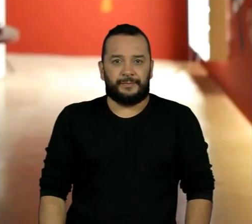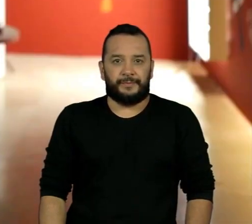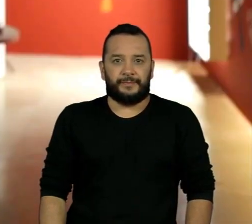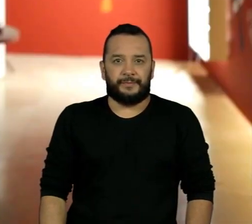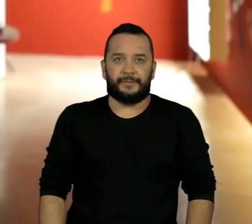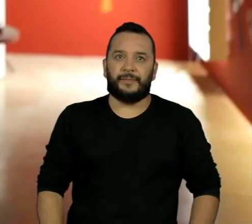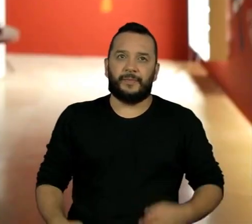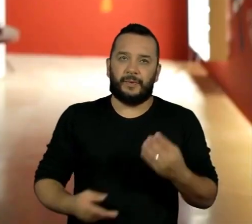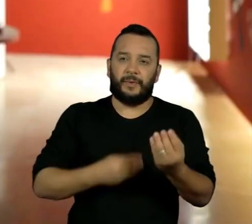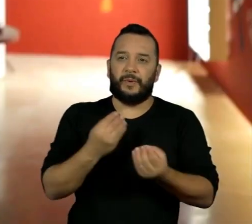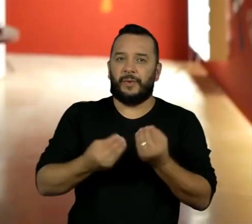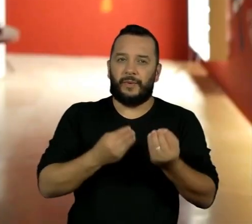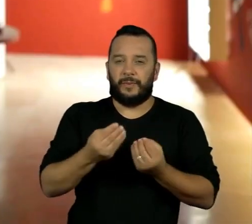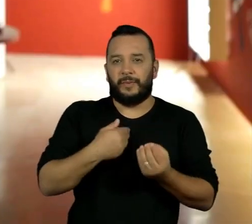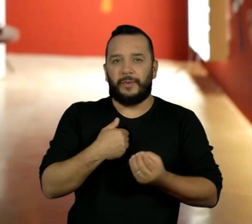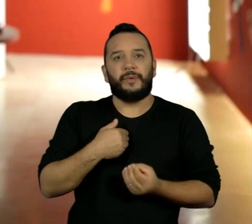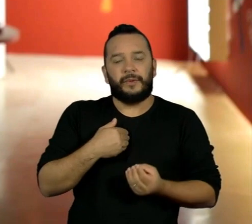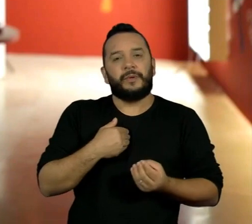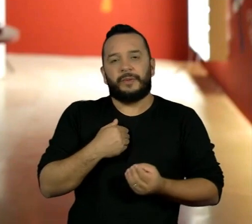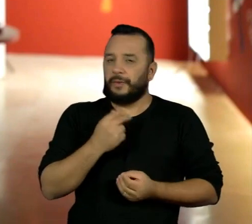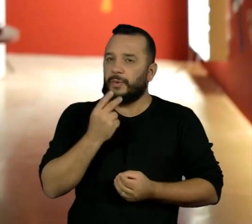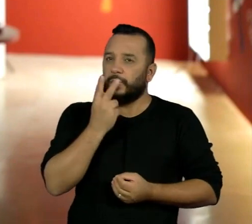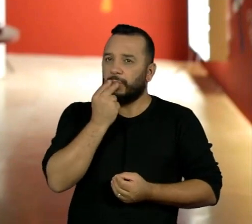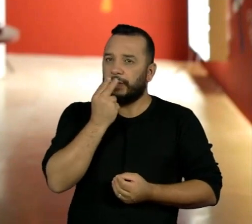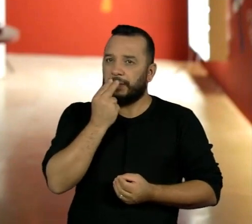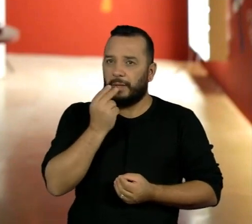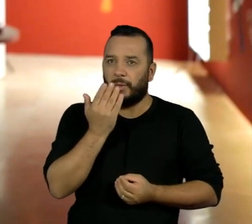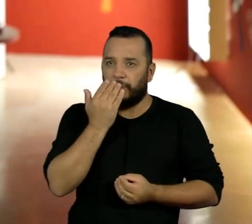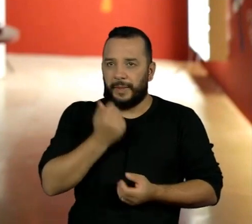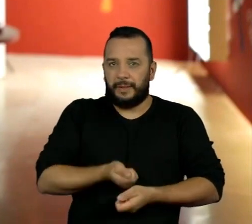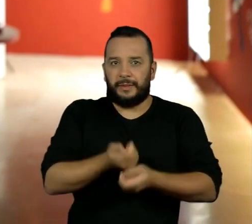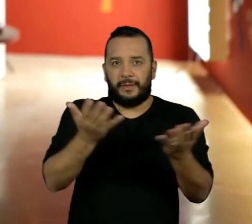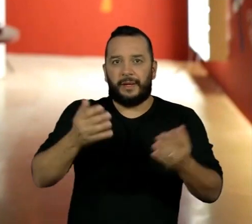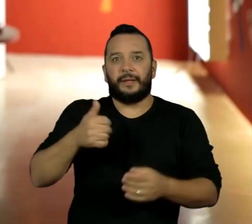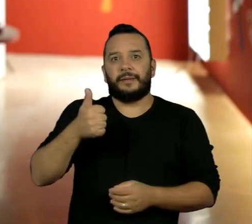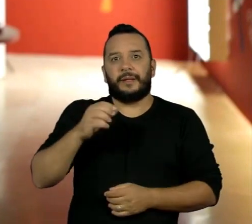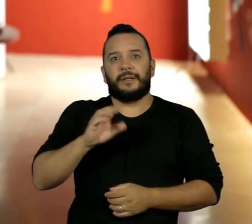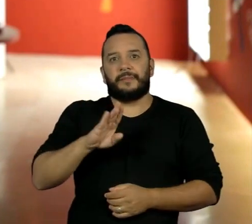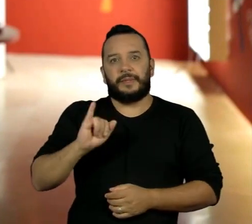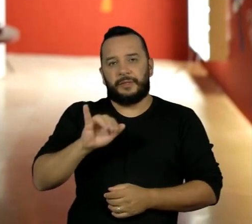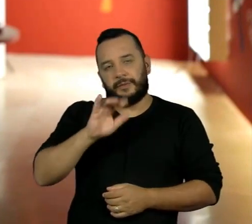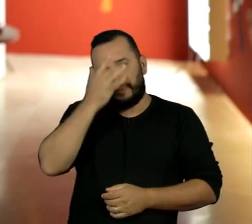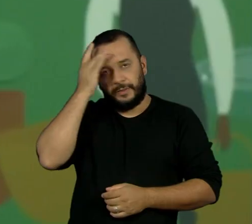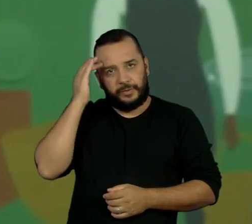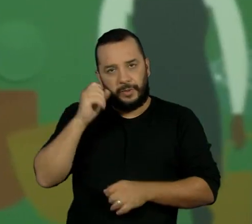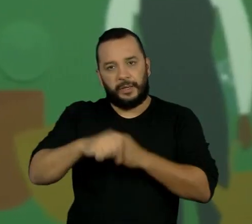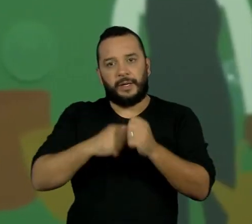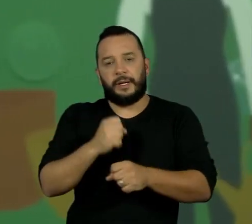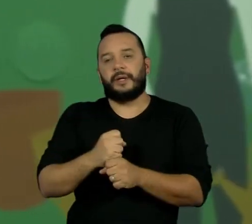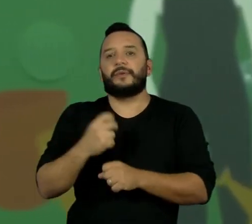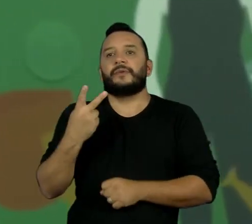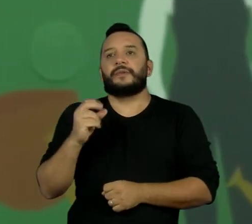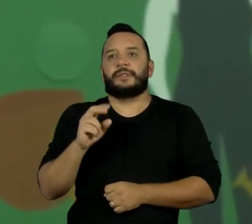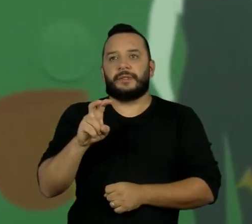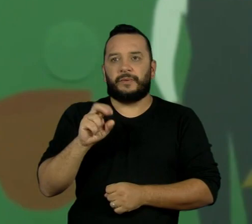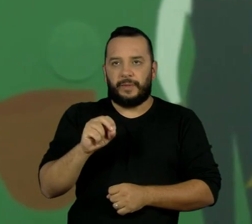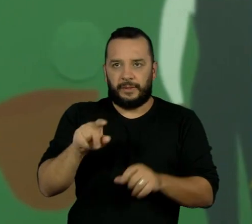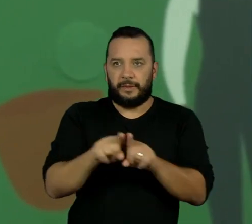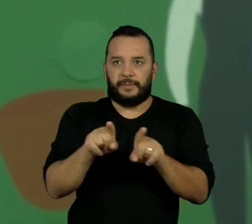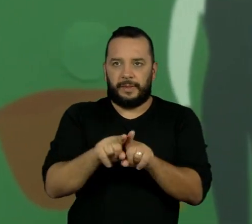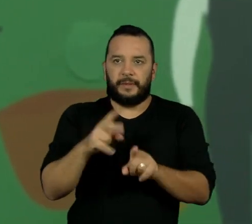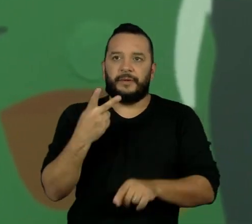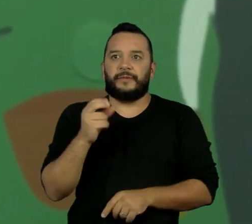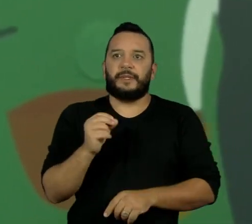Como nós vamos nutrir os 10 bilhões de pessoas que nós seremos em 2050 e 2060?